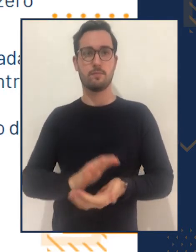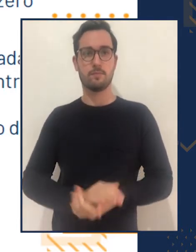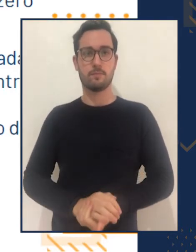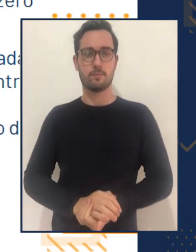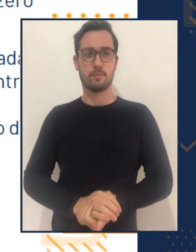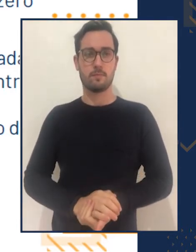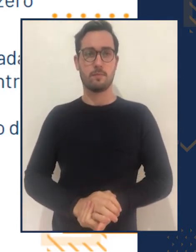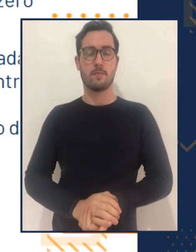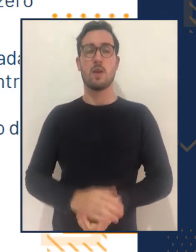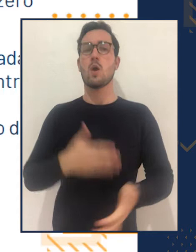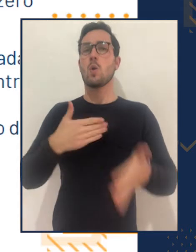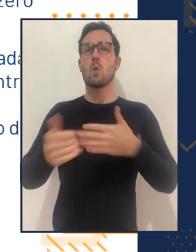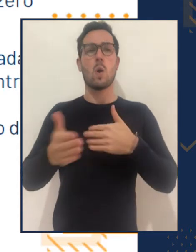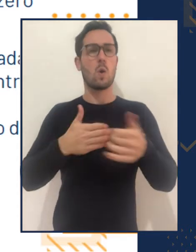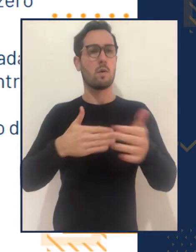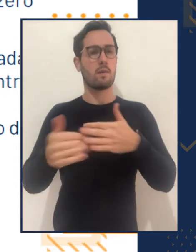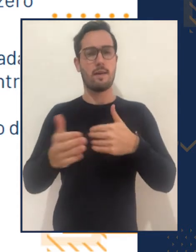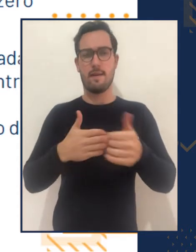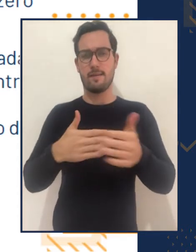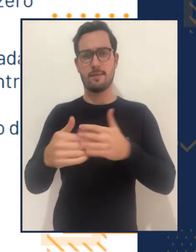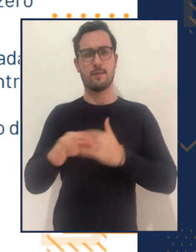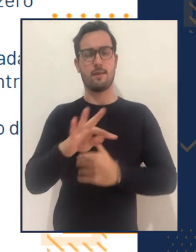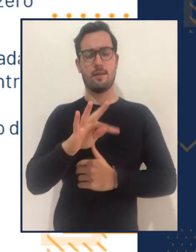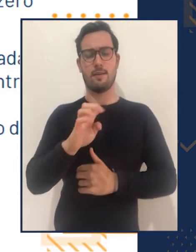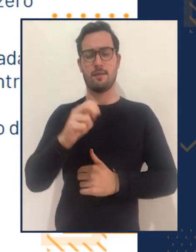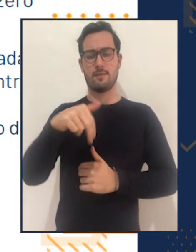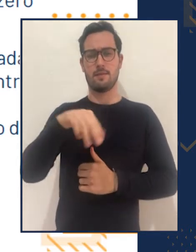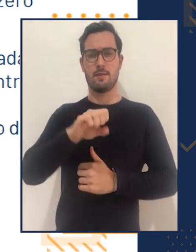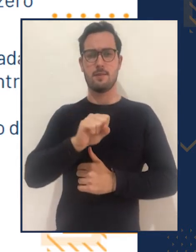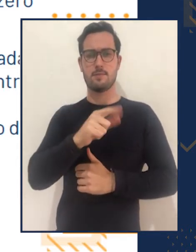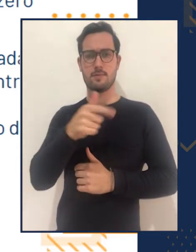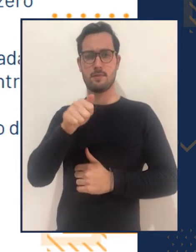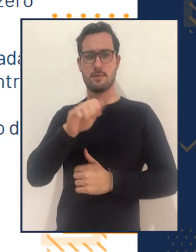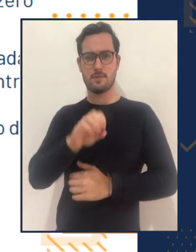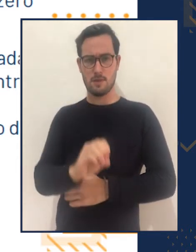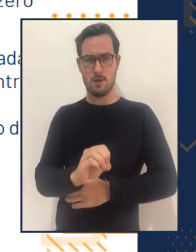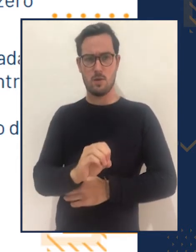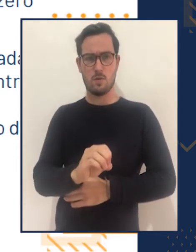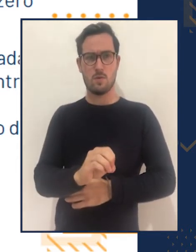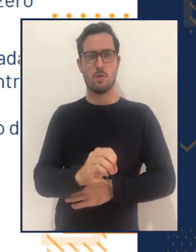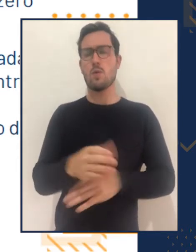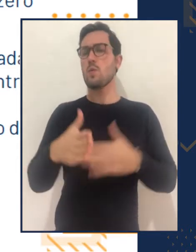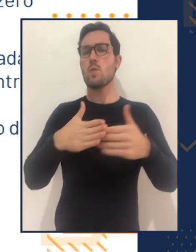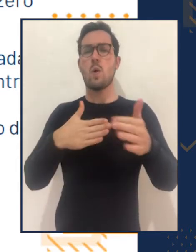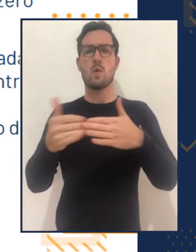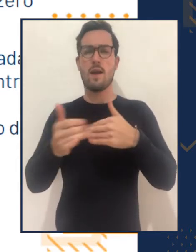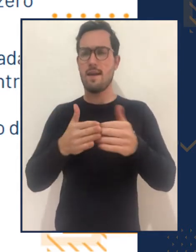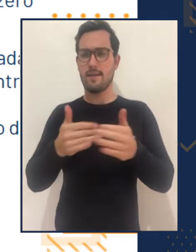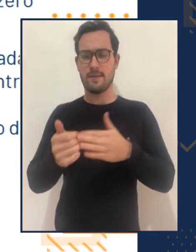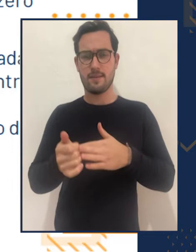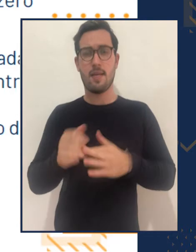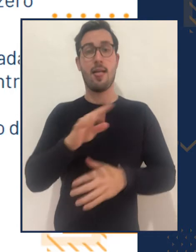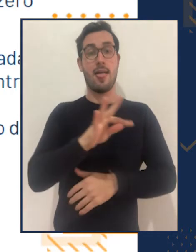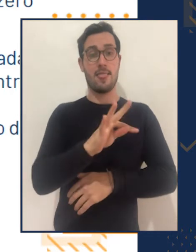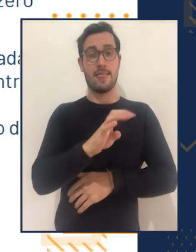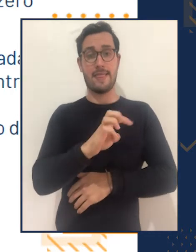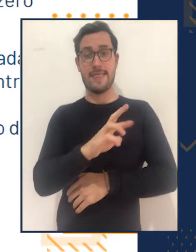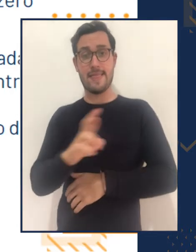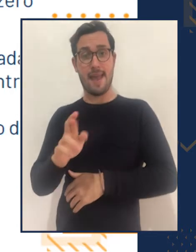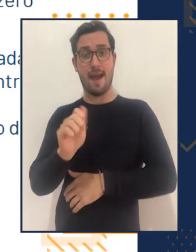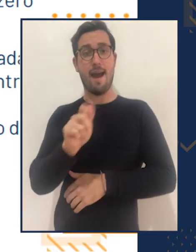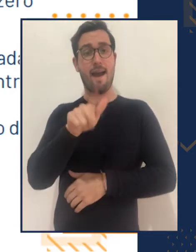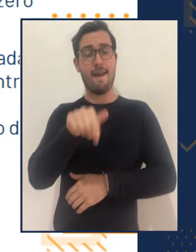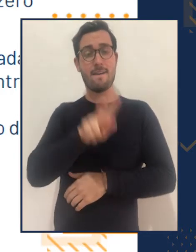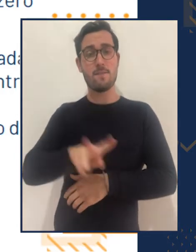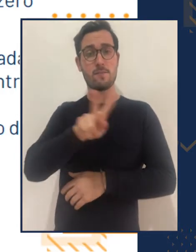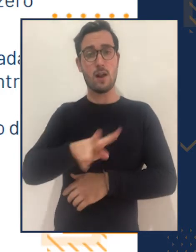alimentação. Então, qualquer tensão, a diferença de potencial entre qualquer parte do circuito e o terra vai